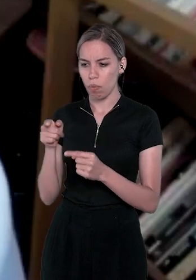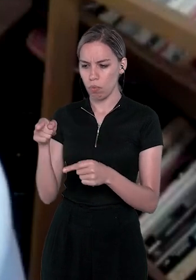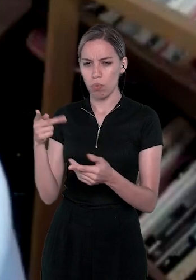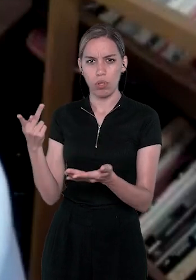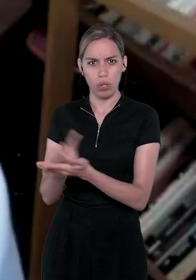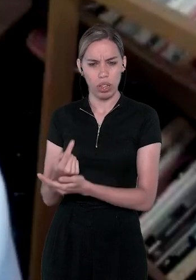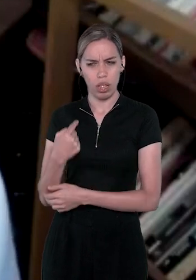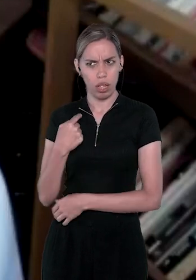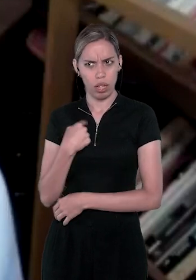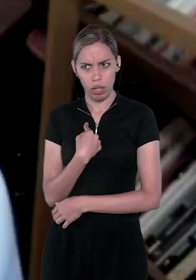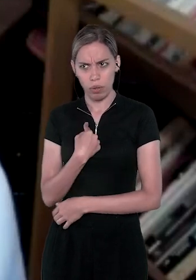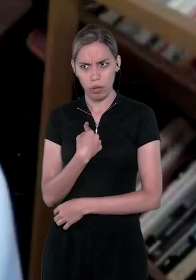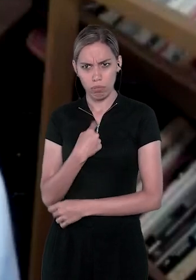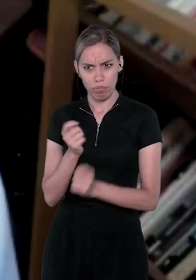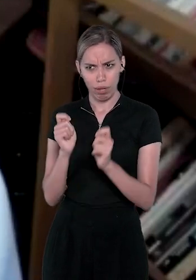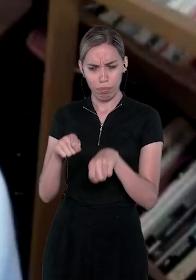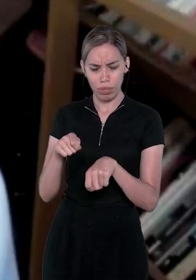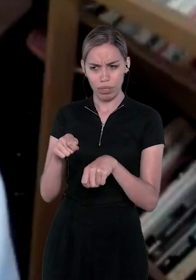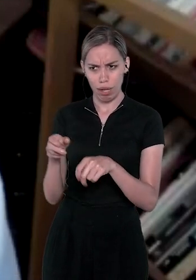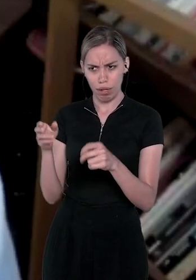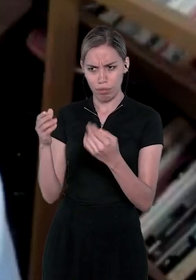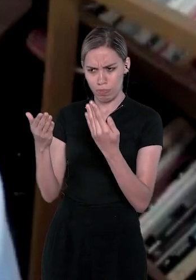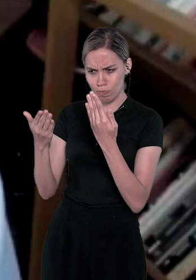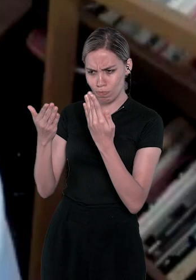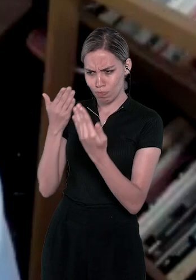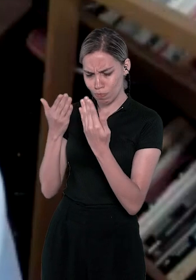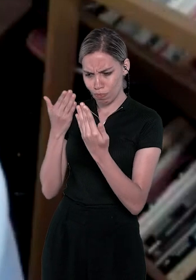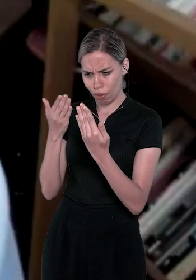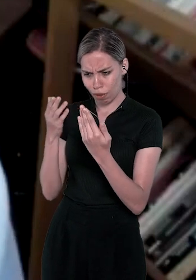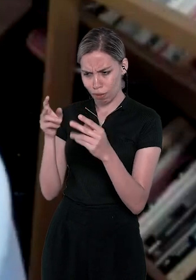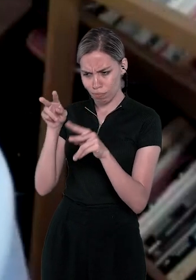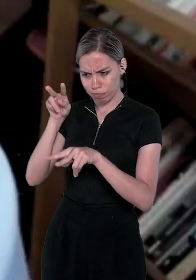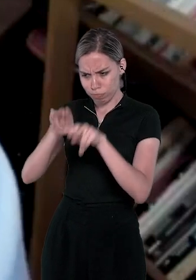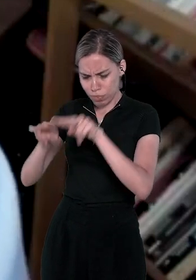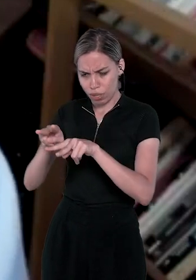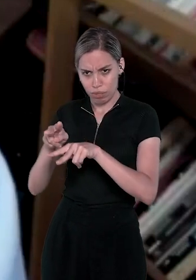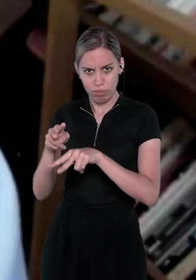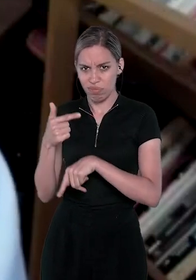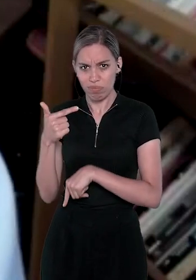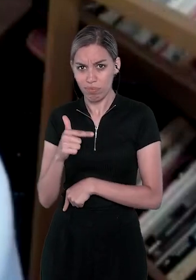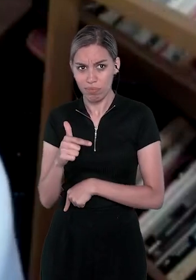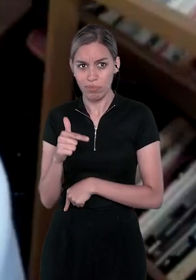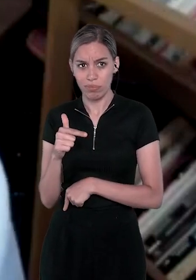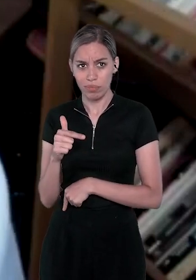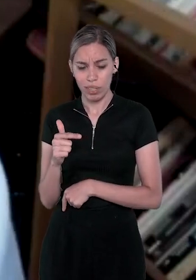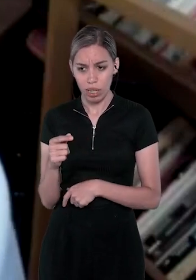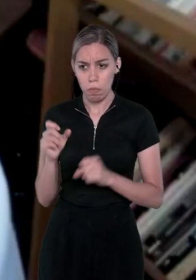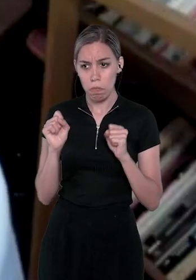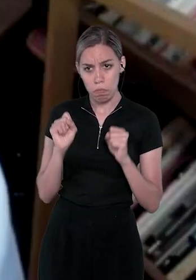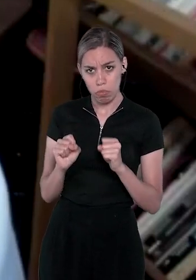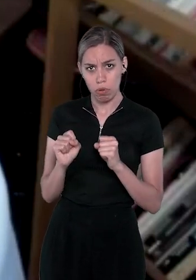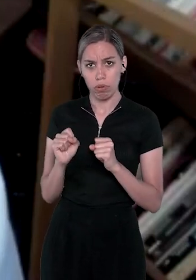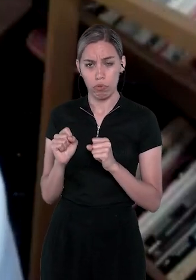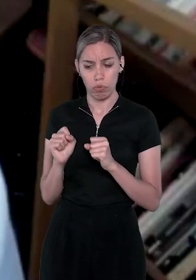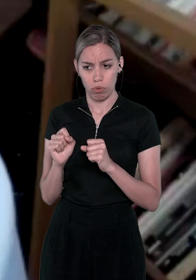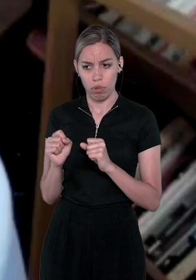minha capacidade analítica como sociólogo. Eu poderia, né, isso é uma questão que eu posso tratar como